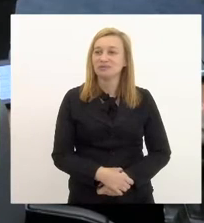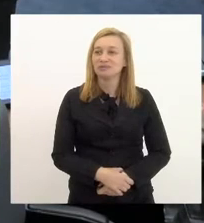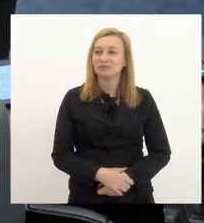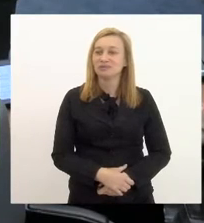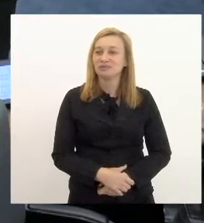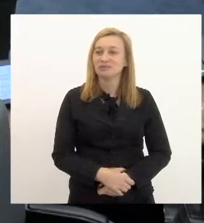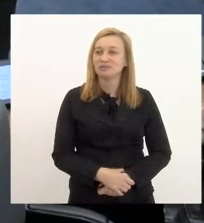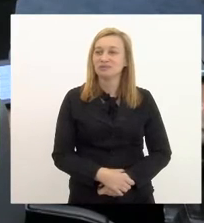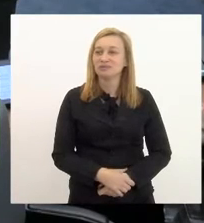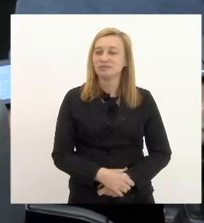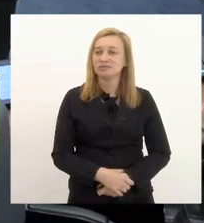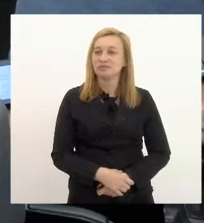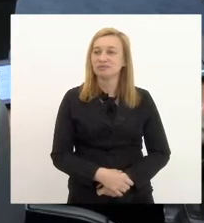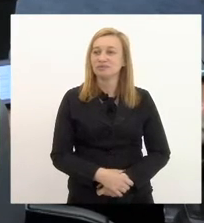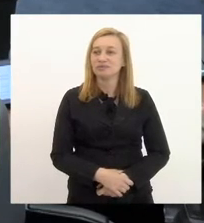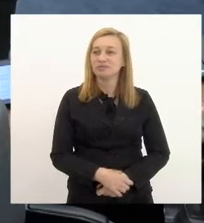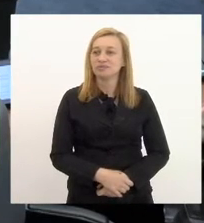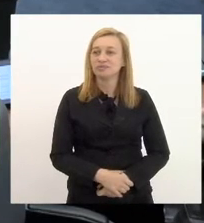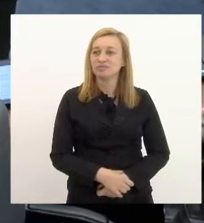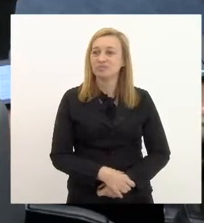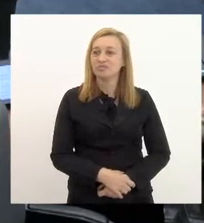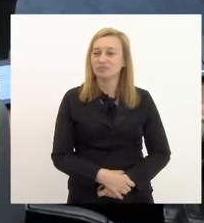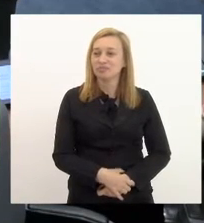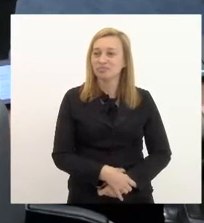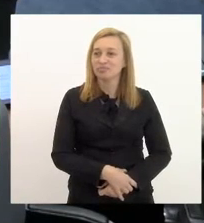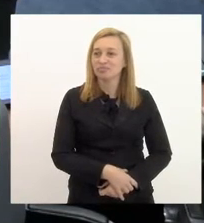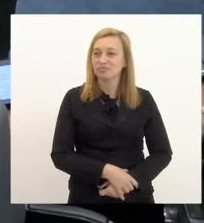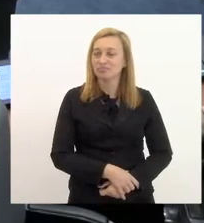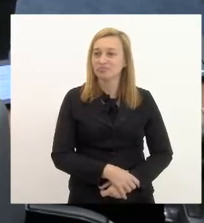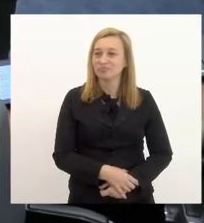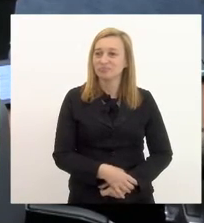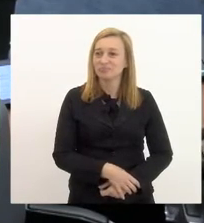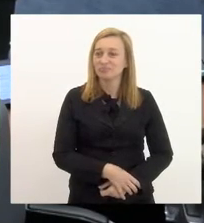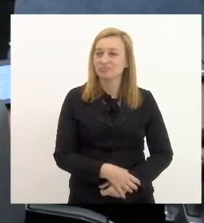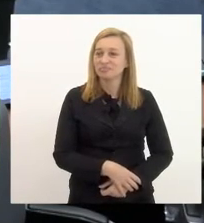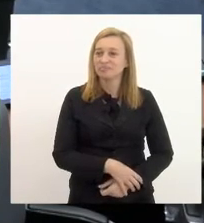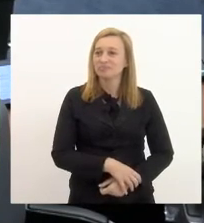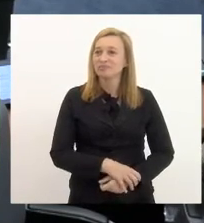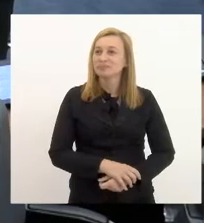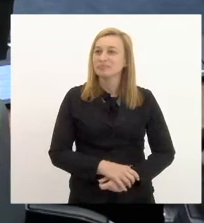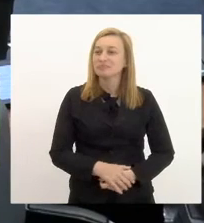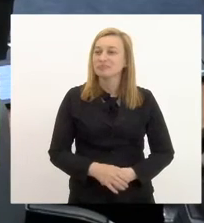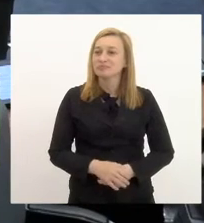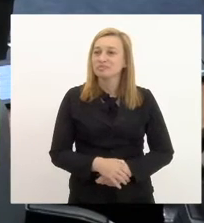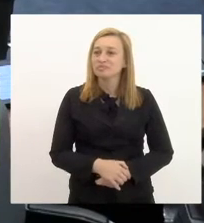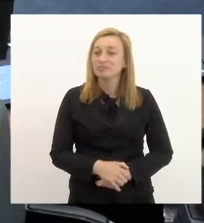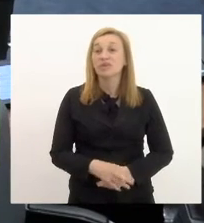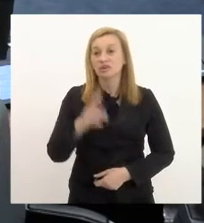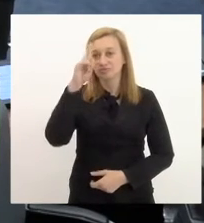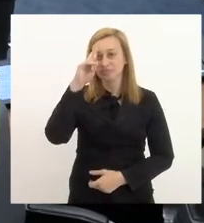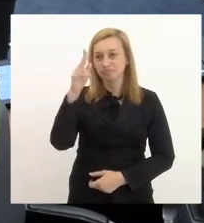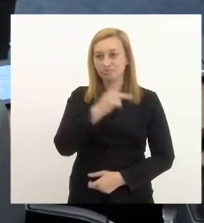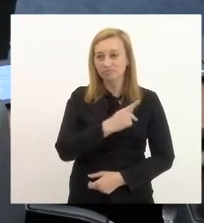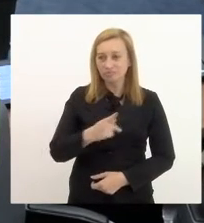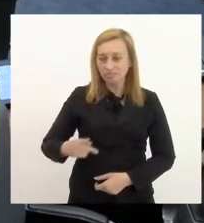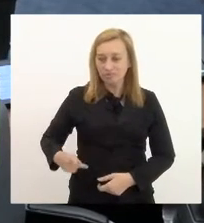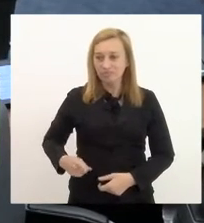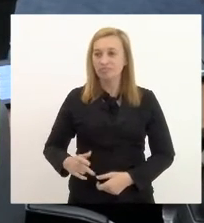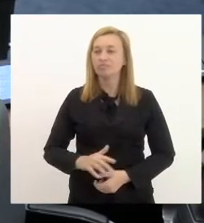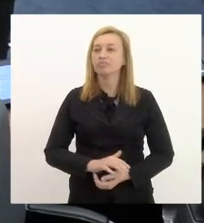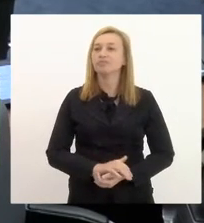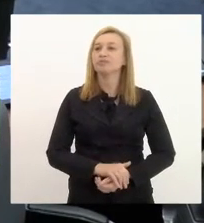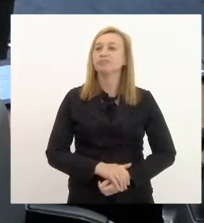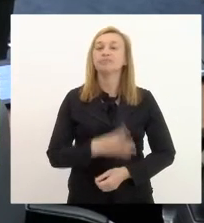E aí o senhor presidente